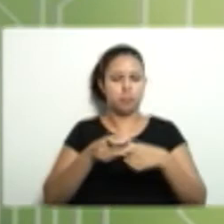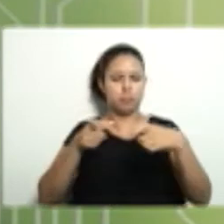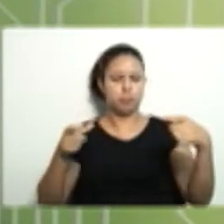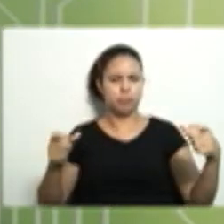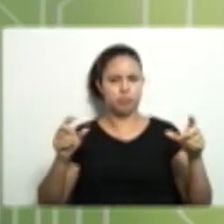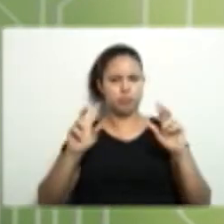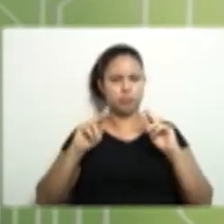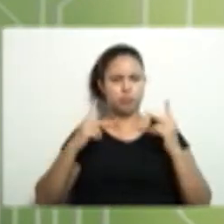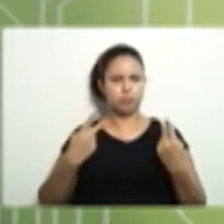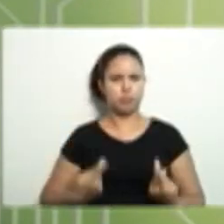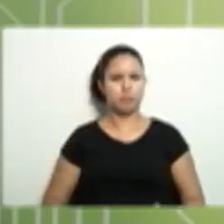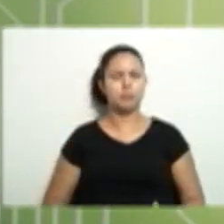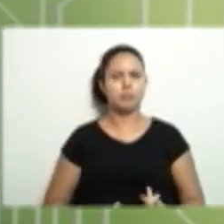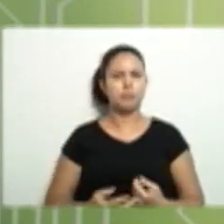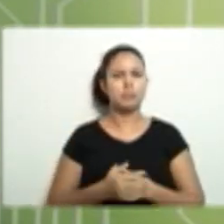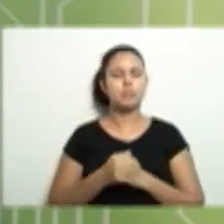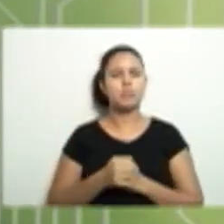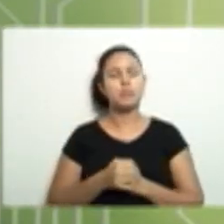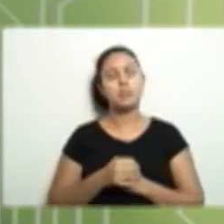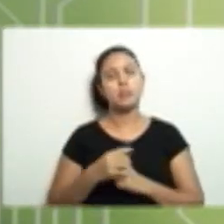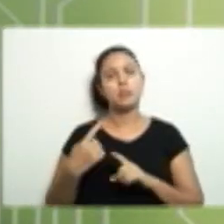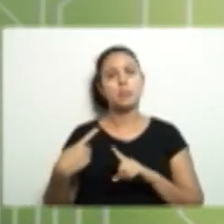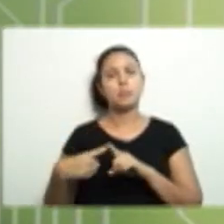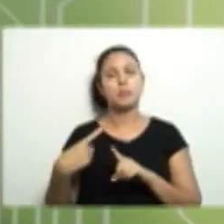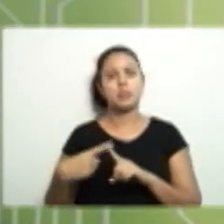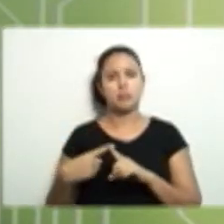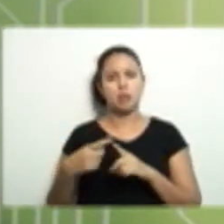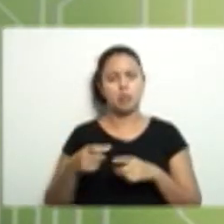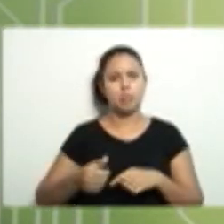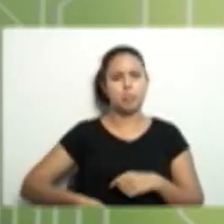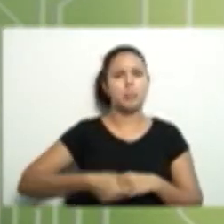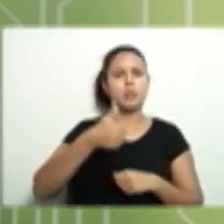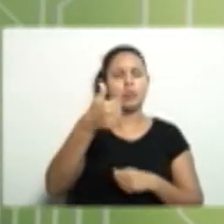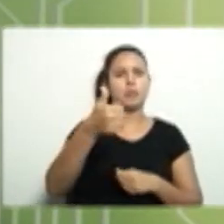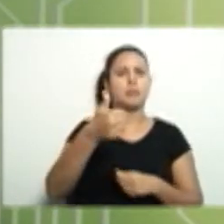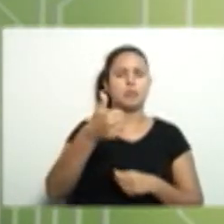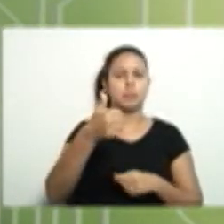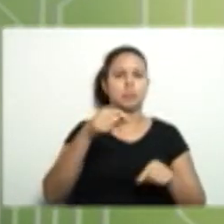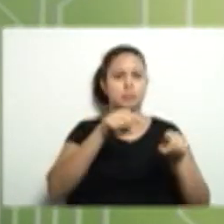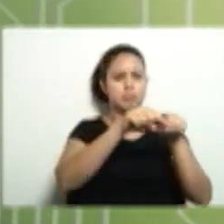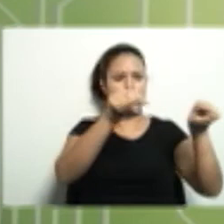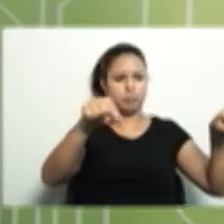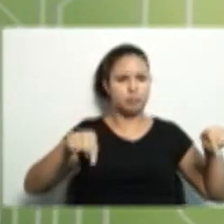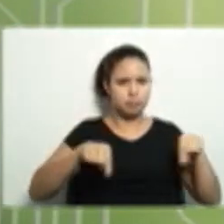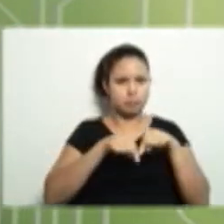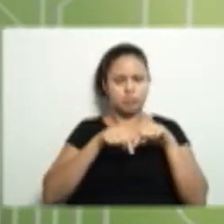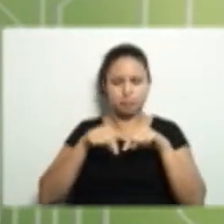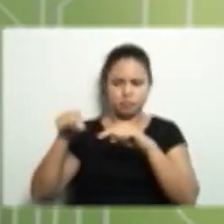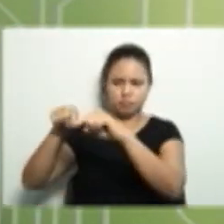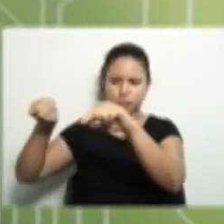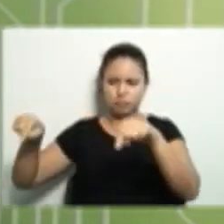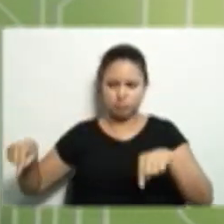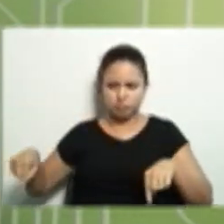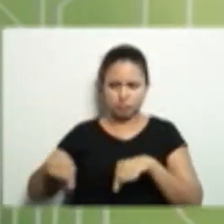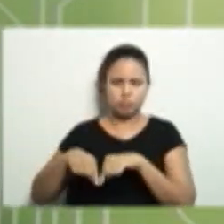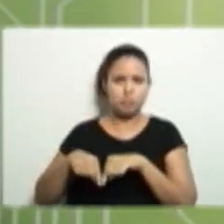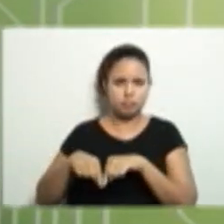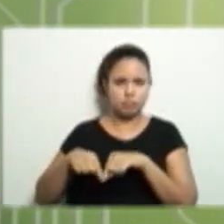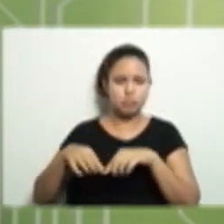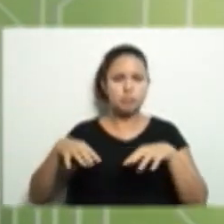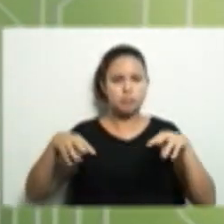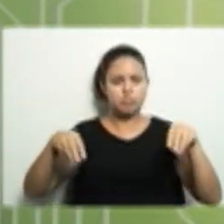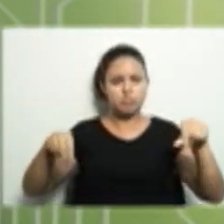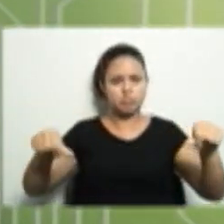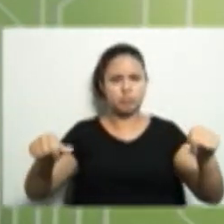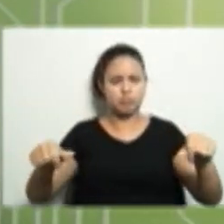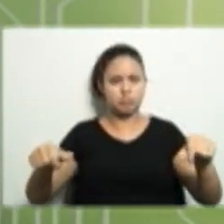Um dos motivos, com certeza, é a melhoria na questão de distribuição de terras de Rondônia. É muito melhor ter terra na sua família do que não ter terra